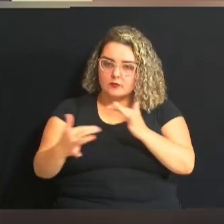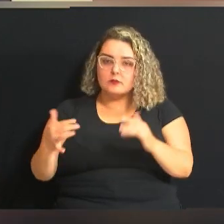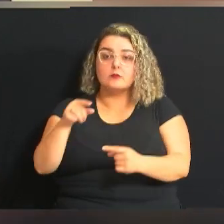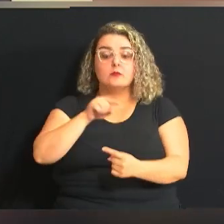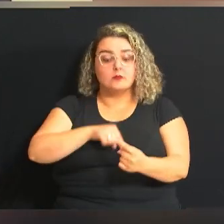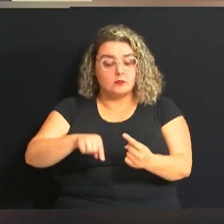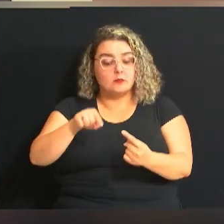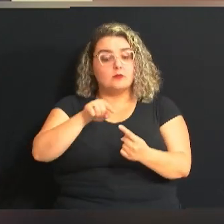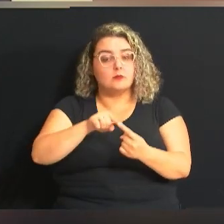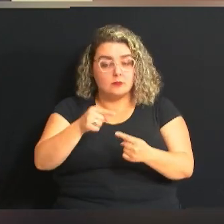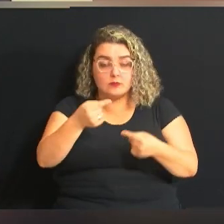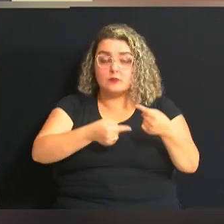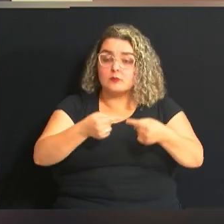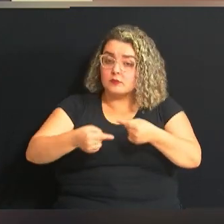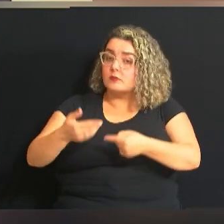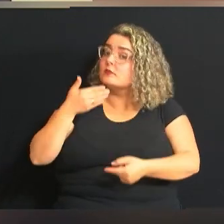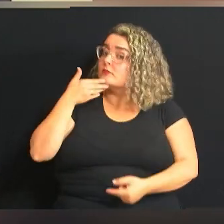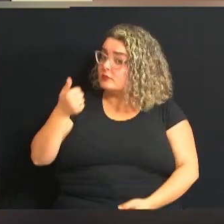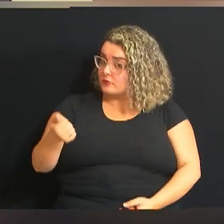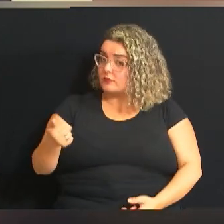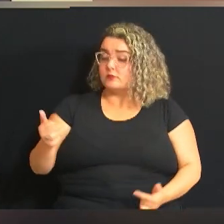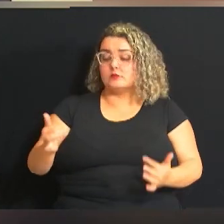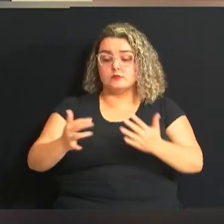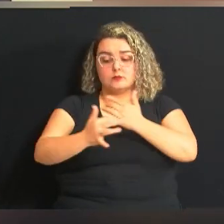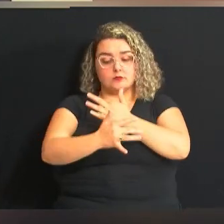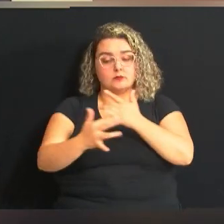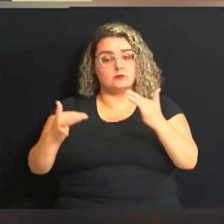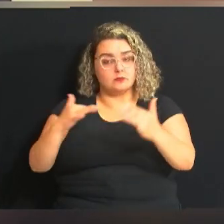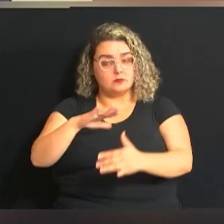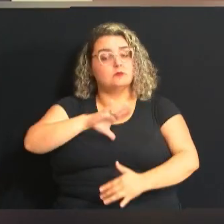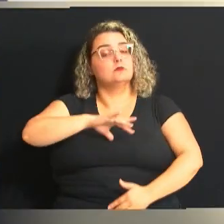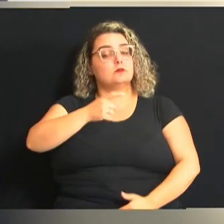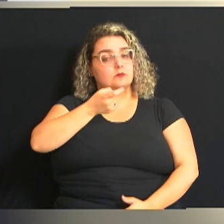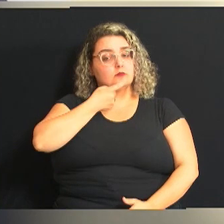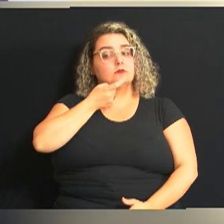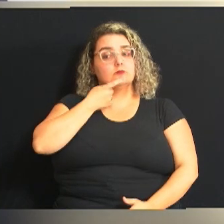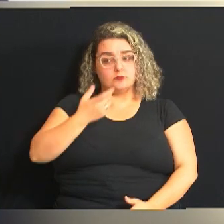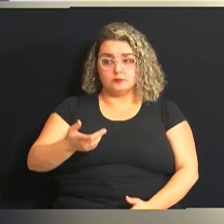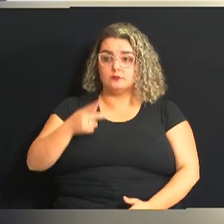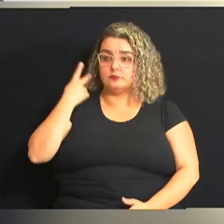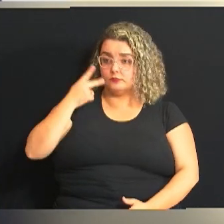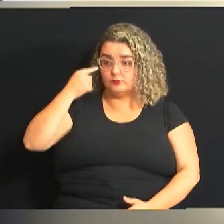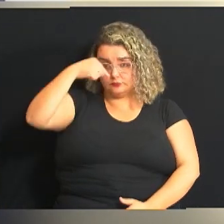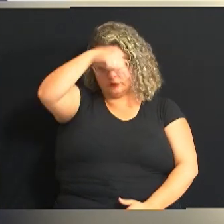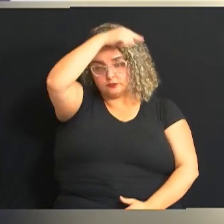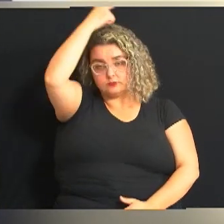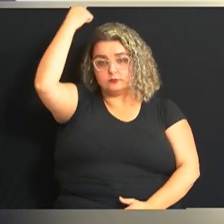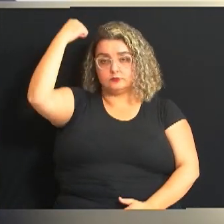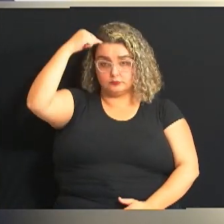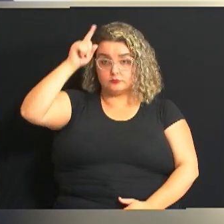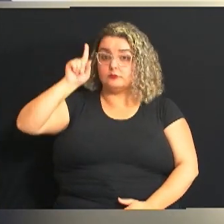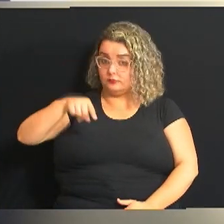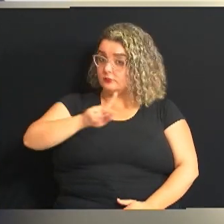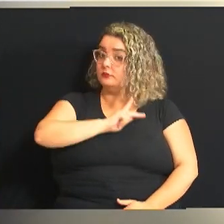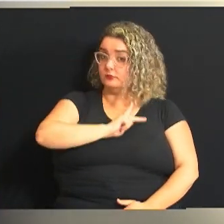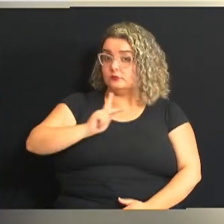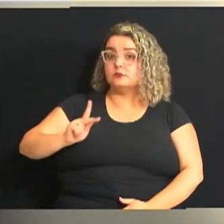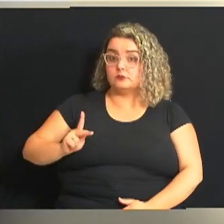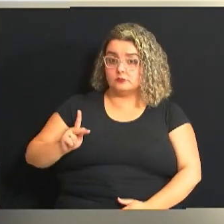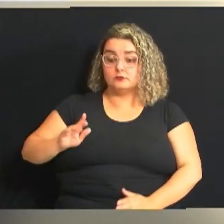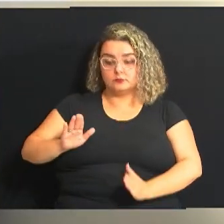de discutir melhorias urbanísticas do município de Campinas. O vereador Paulo Gaspar é o presidente desta